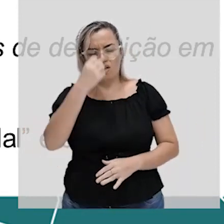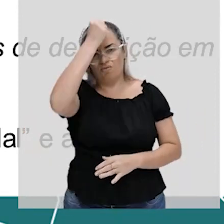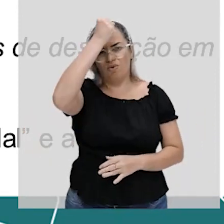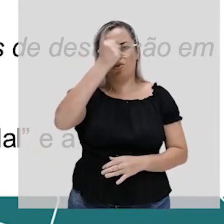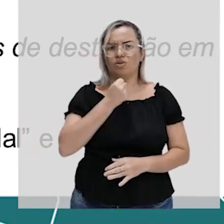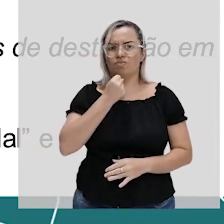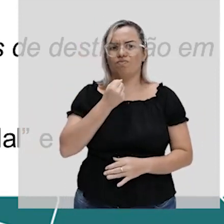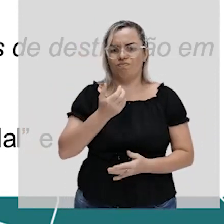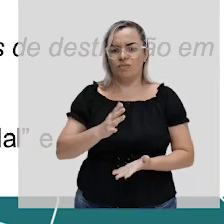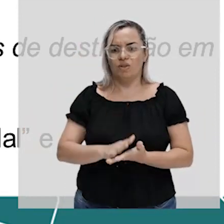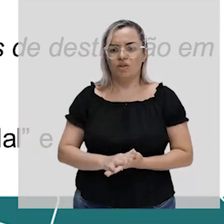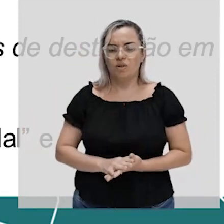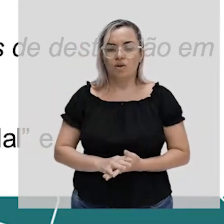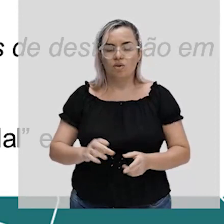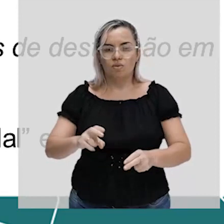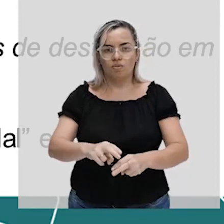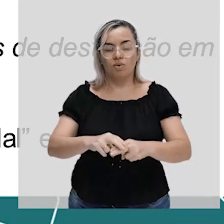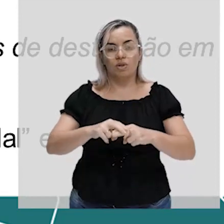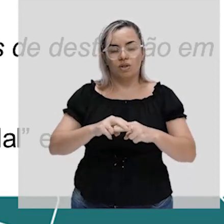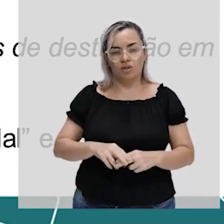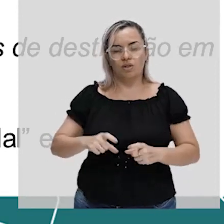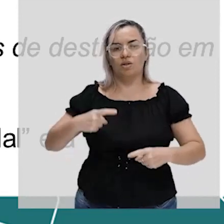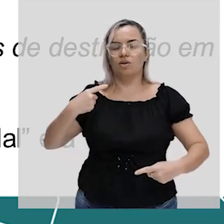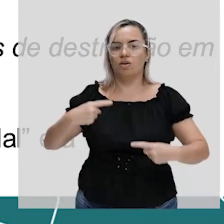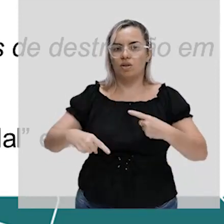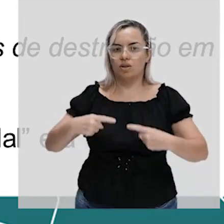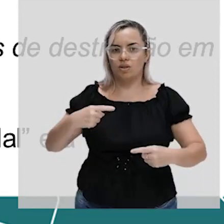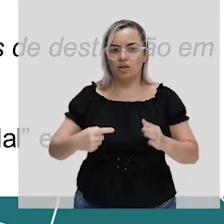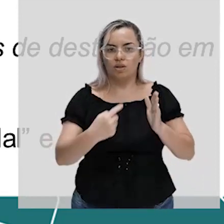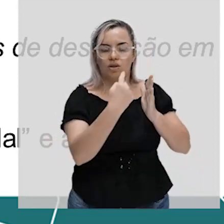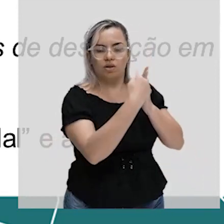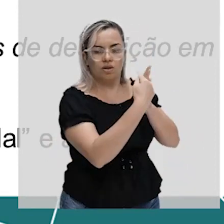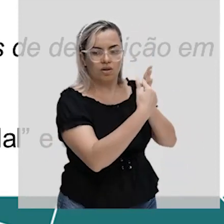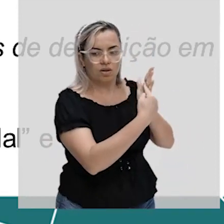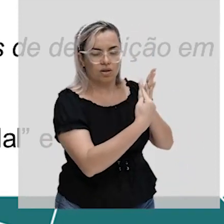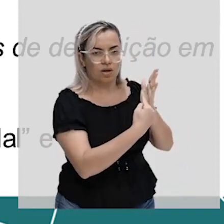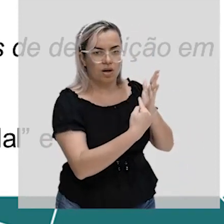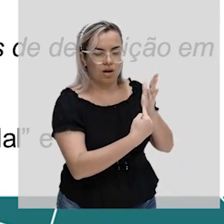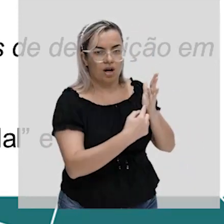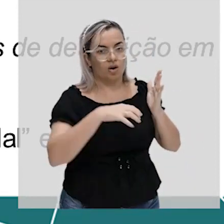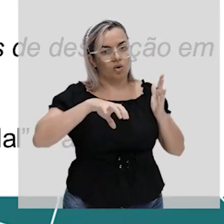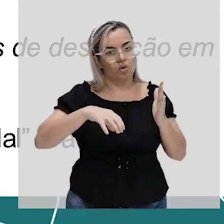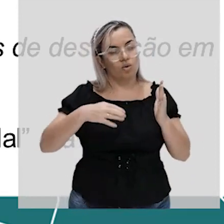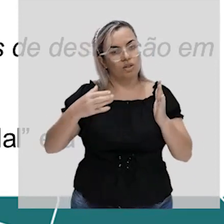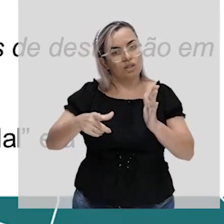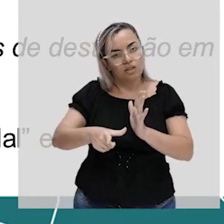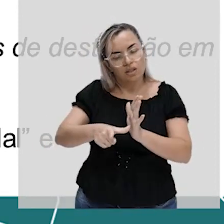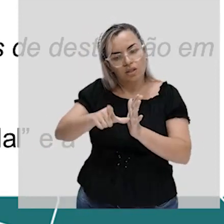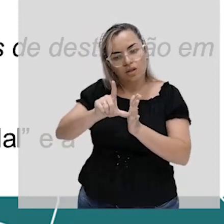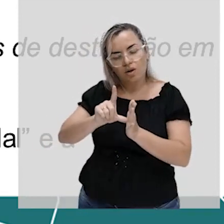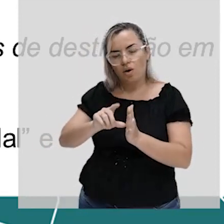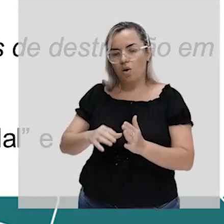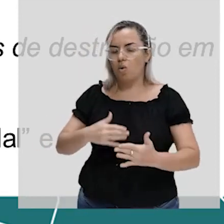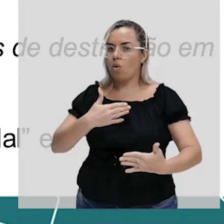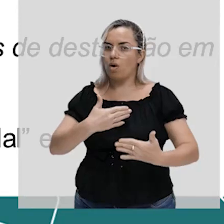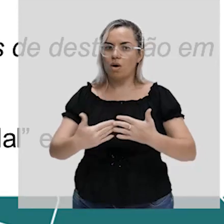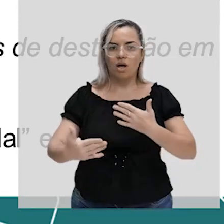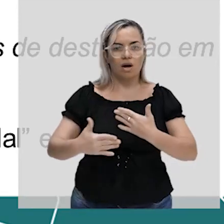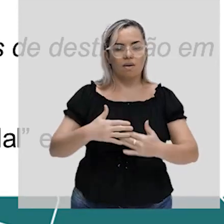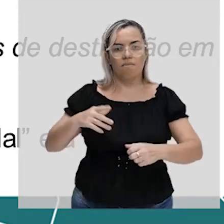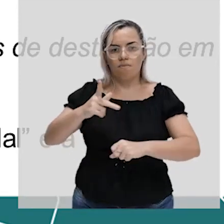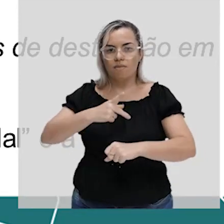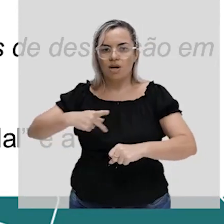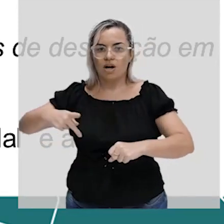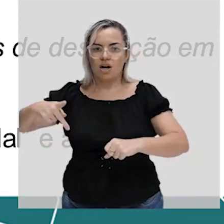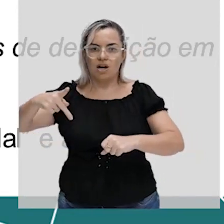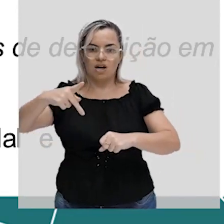propor uma política pautada em ação prévia. Qualquer país que ameaçar a paz mundial,